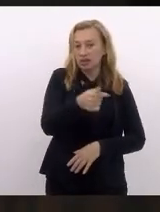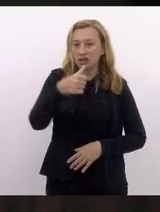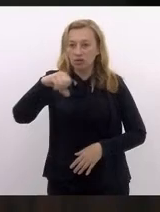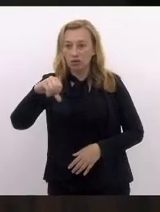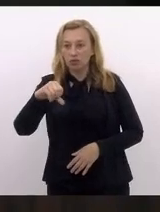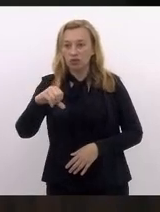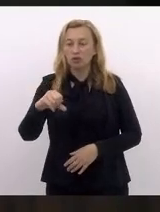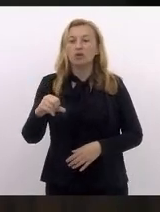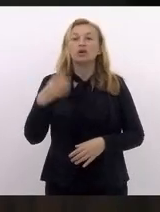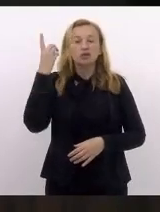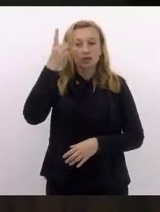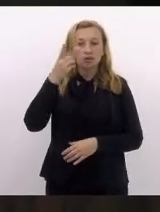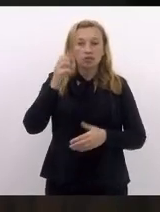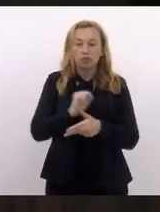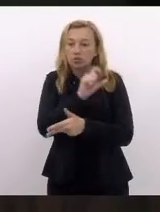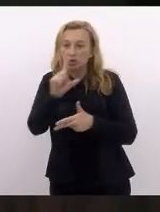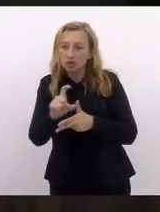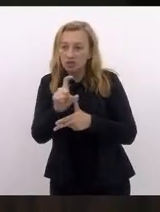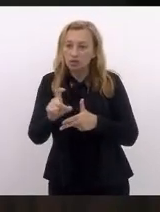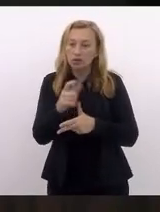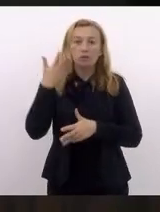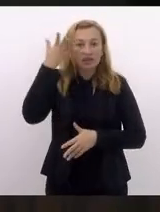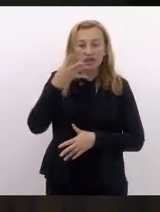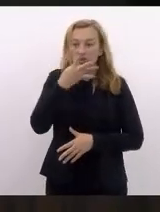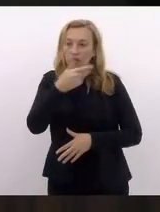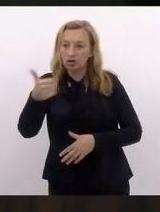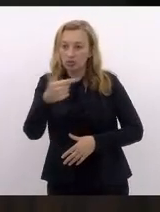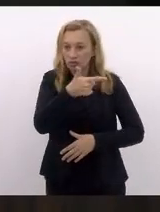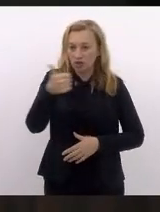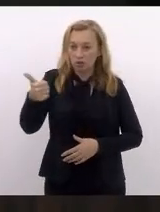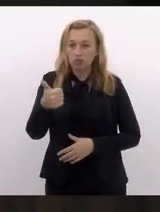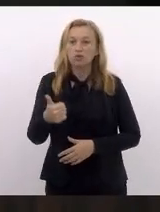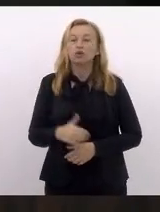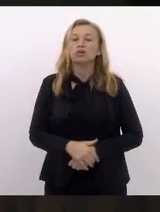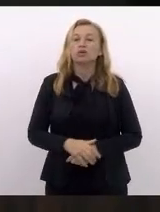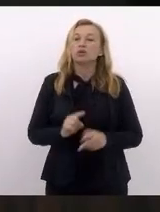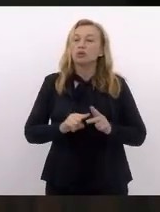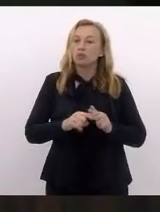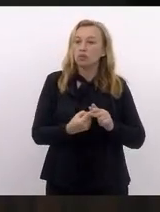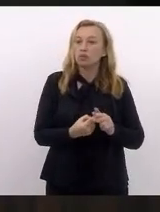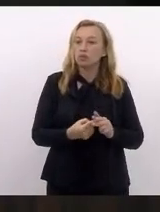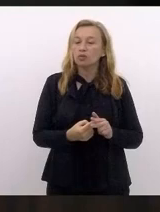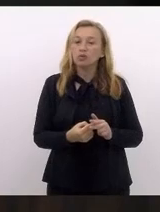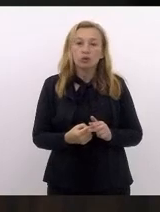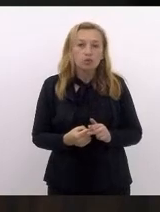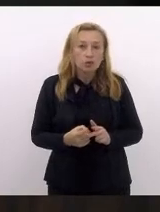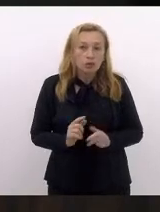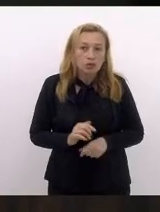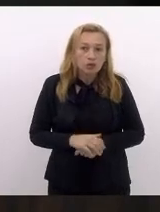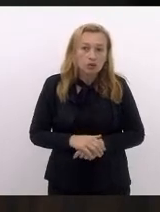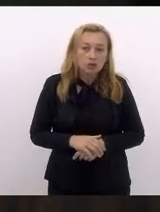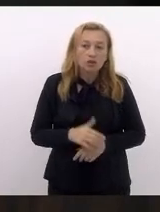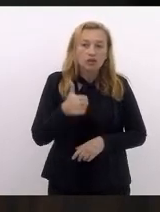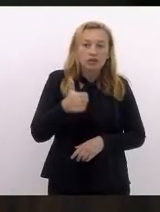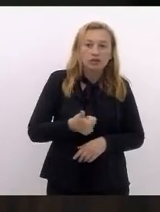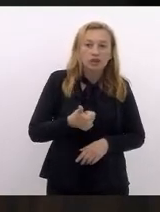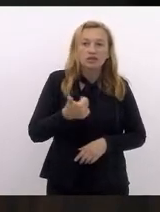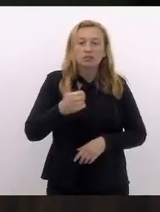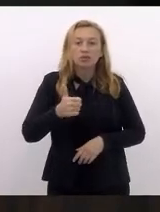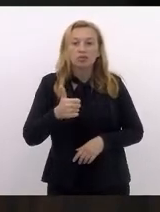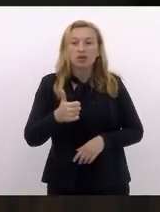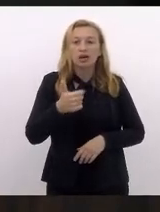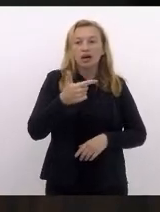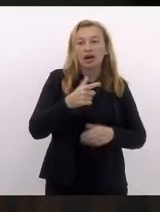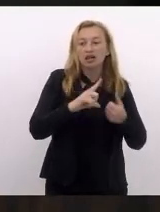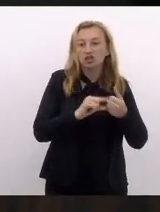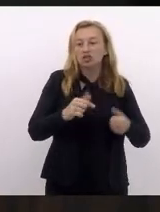79 de autoria do Poder Executivo mensagem 41 de 21 foi sobre a regulamentação do padre 11º do artigo